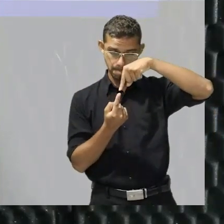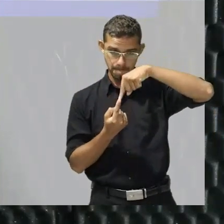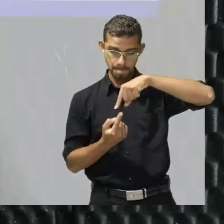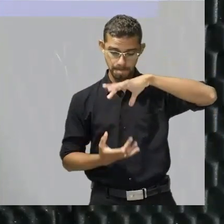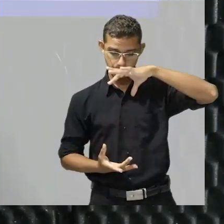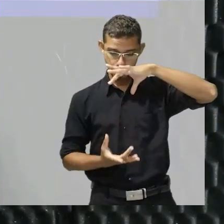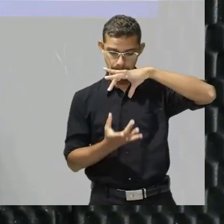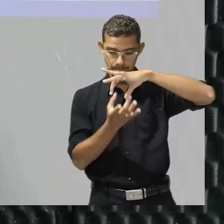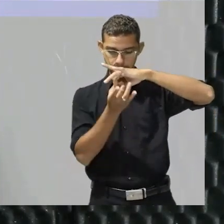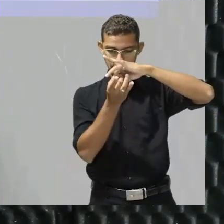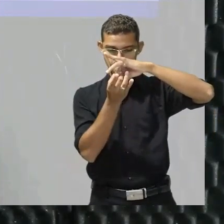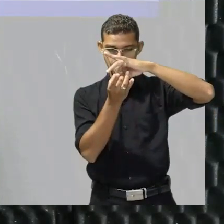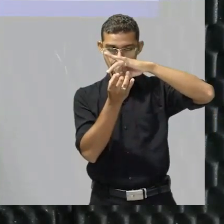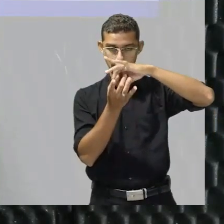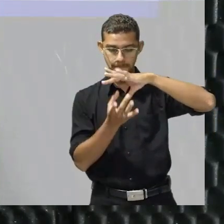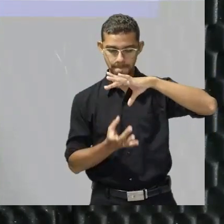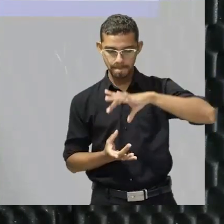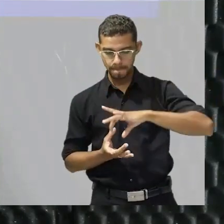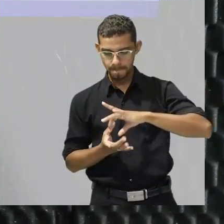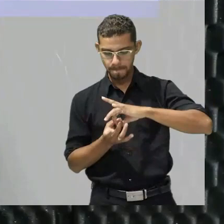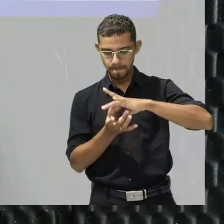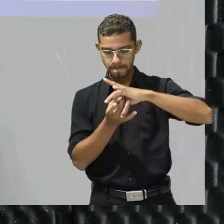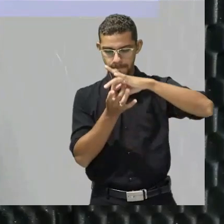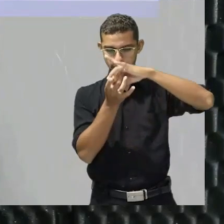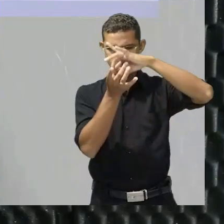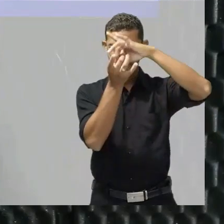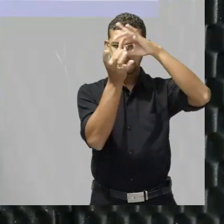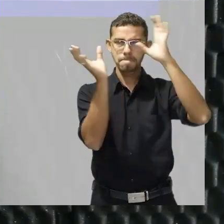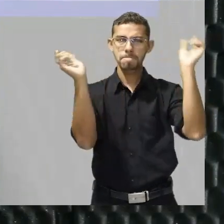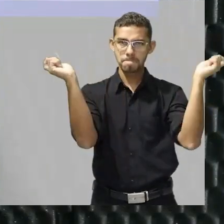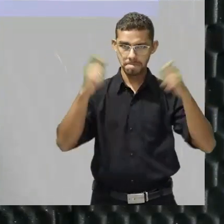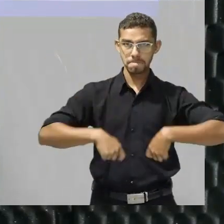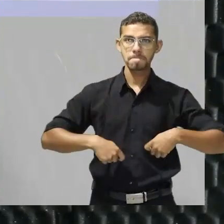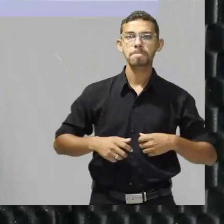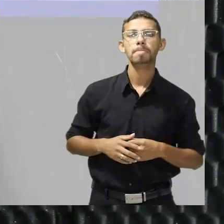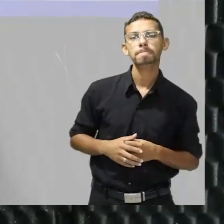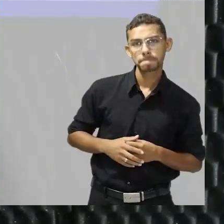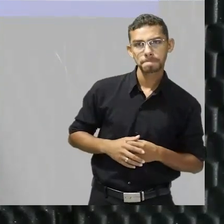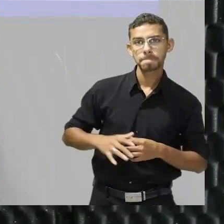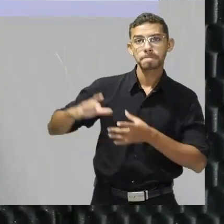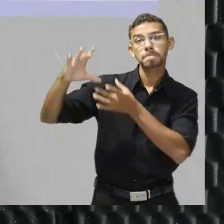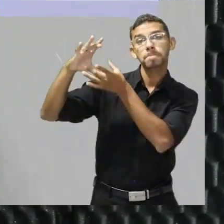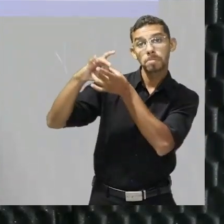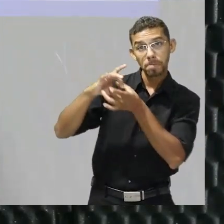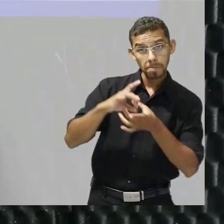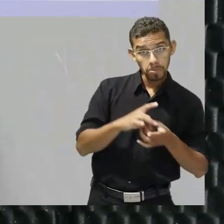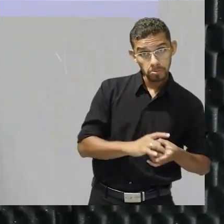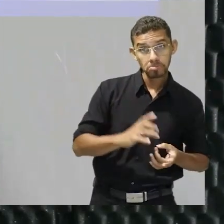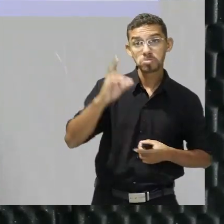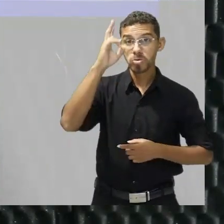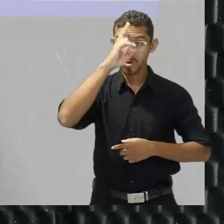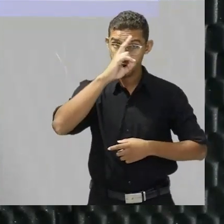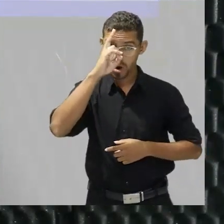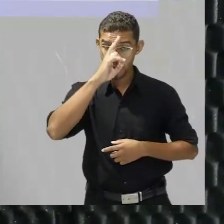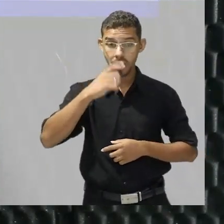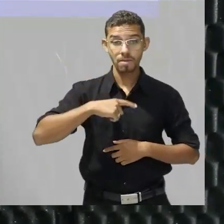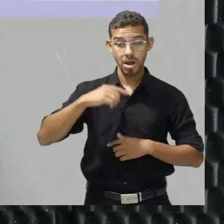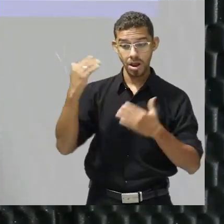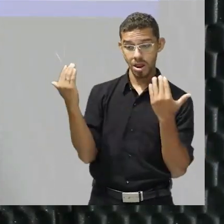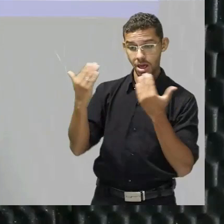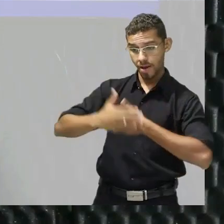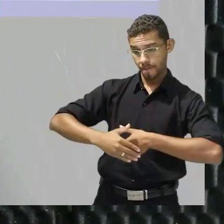conectadas então muito cuidado com isso também certo Lembrando que no Pais o imã na